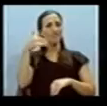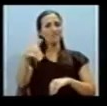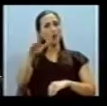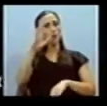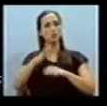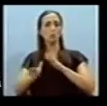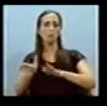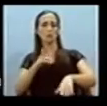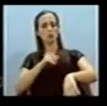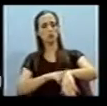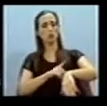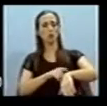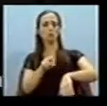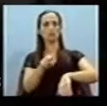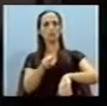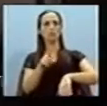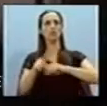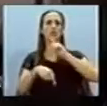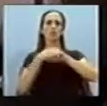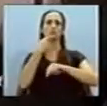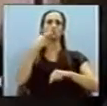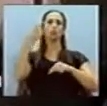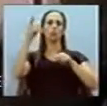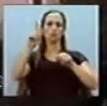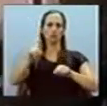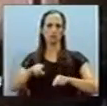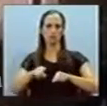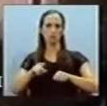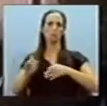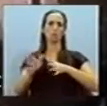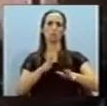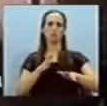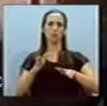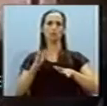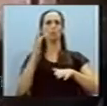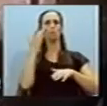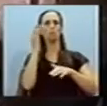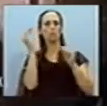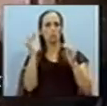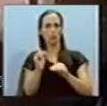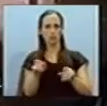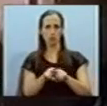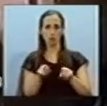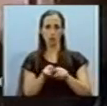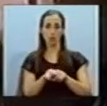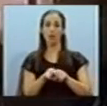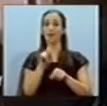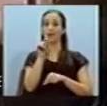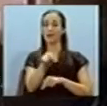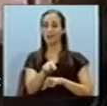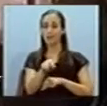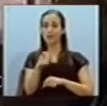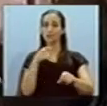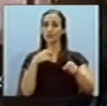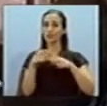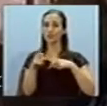menos àquele instante e que depois vai voltar a repetir-se, mais ou menos com a mesma quebra de brilho. E o que é mais notável nesta estrela é que esta